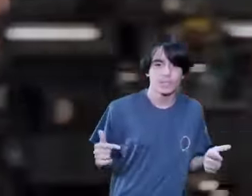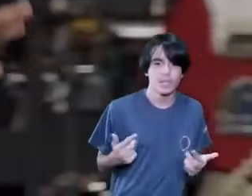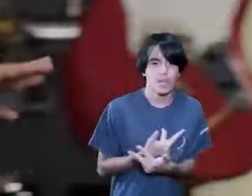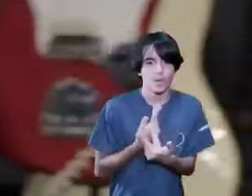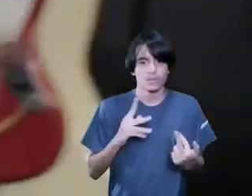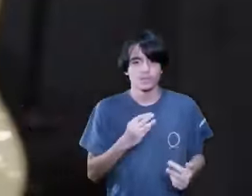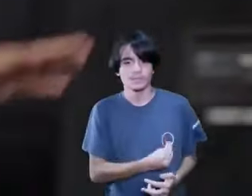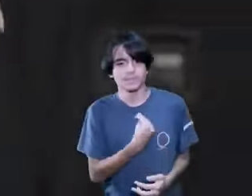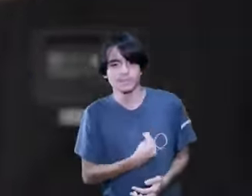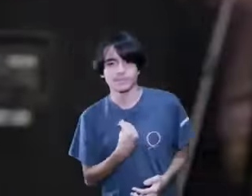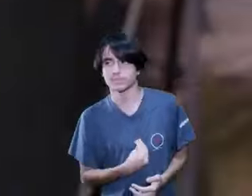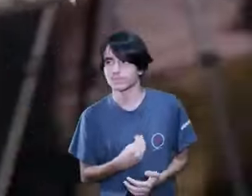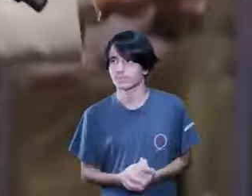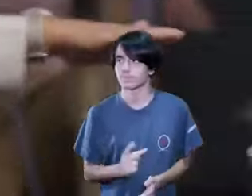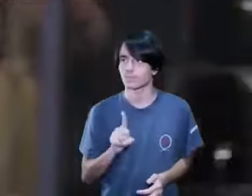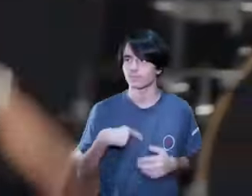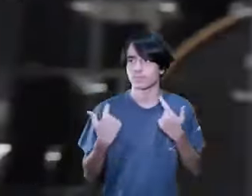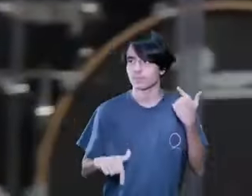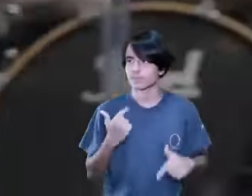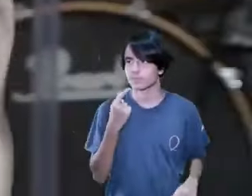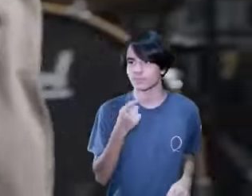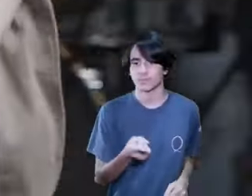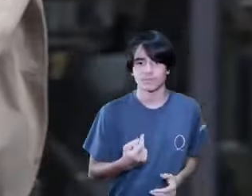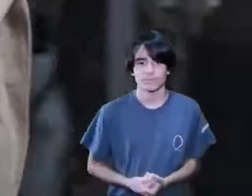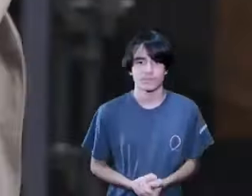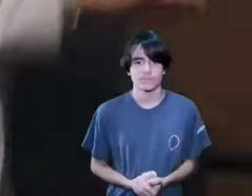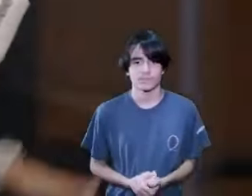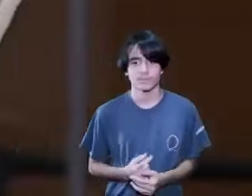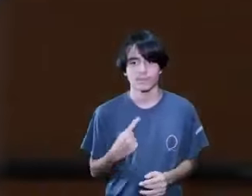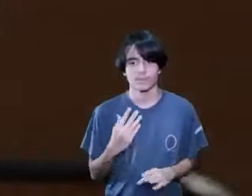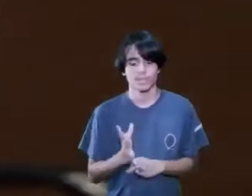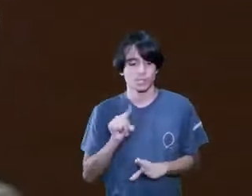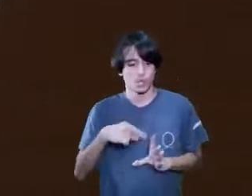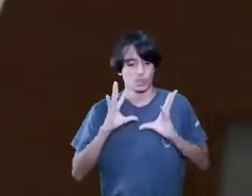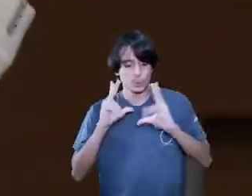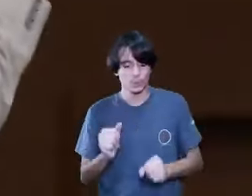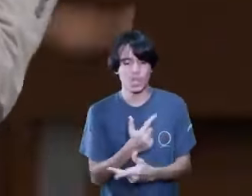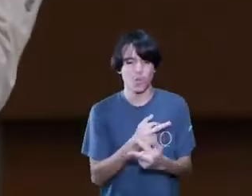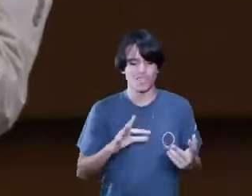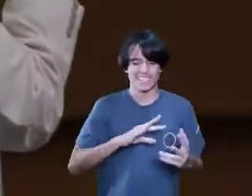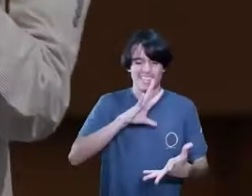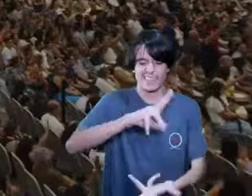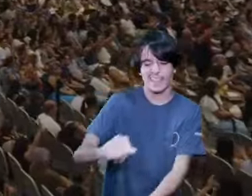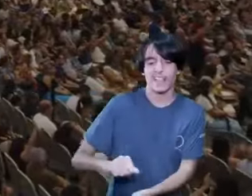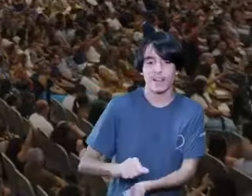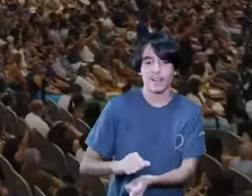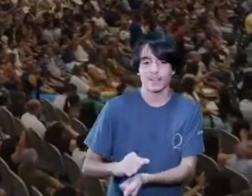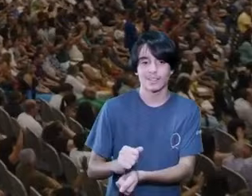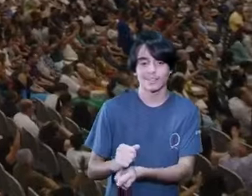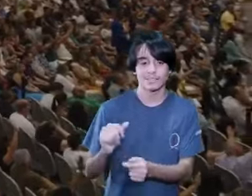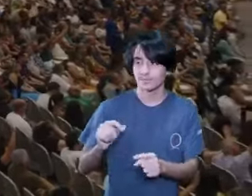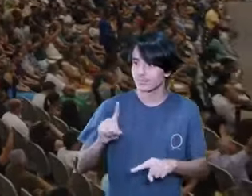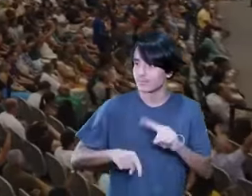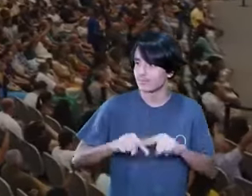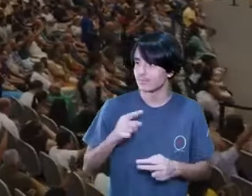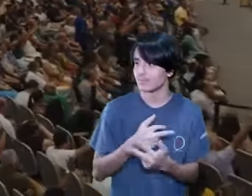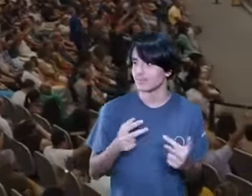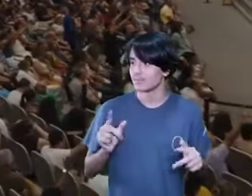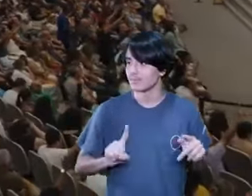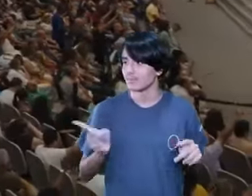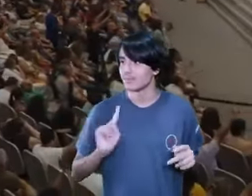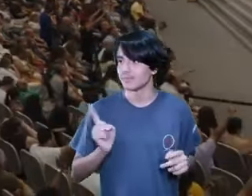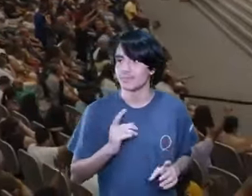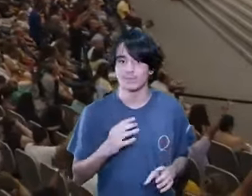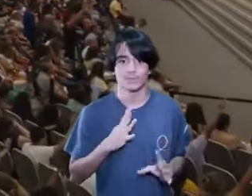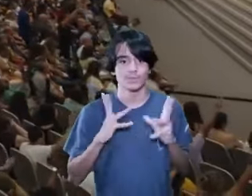Precisamos, queremos, trabalhamos para isso. Mas o nosso tudo não está na terra. O nosso tudo não é da terra. O nosso tudo não